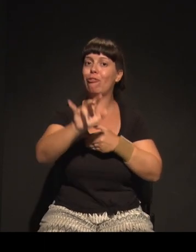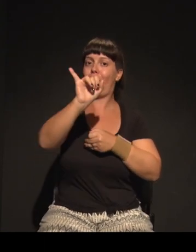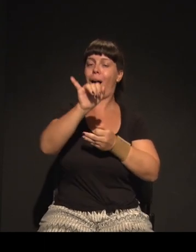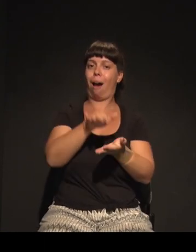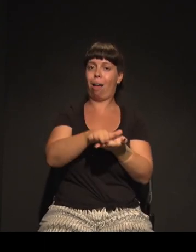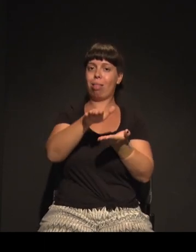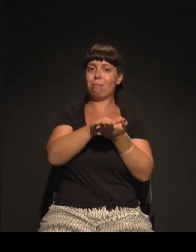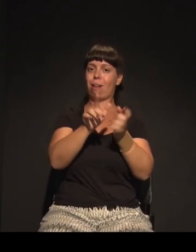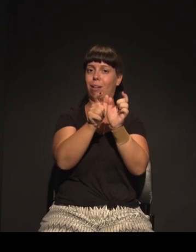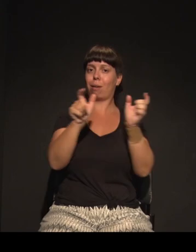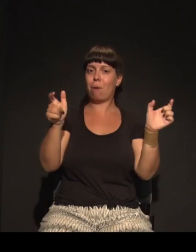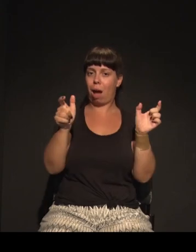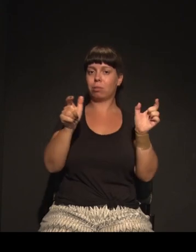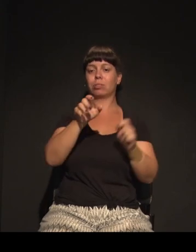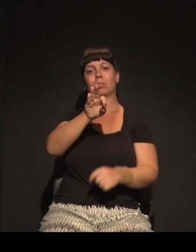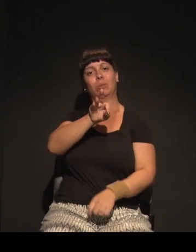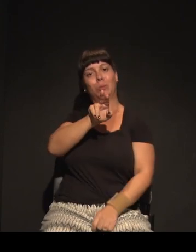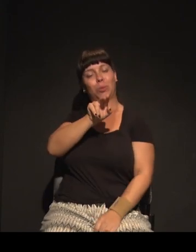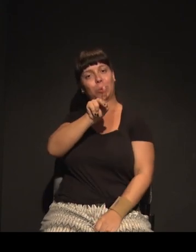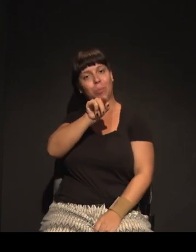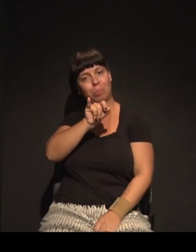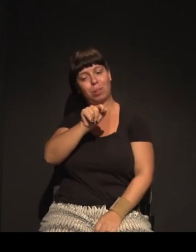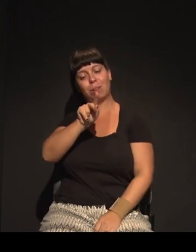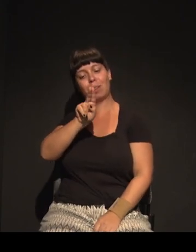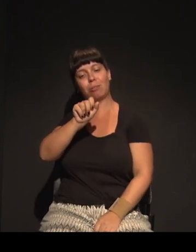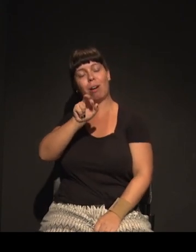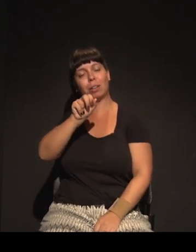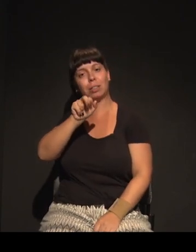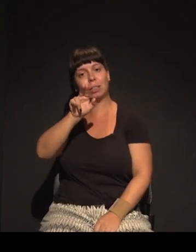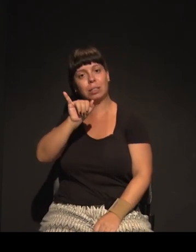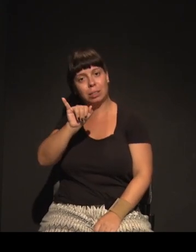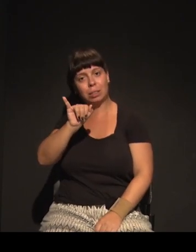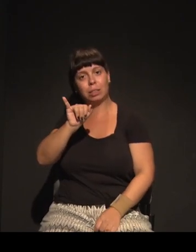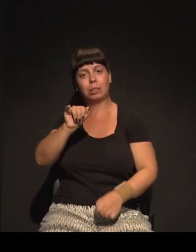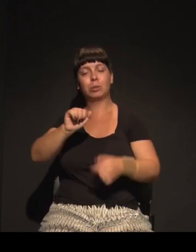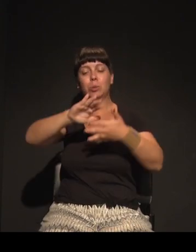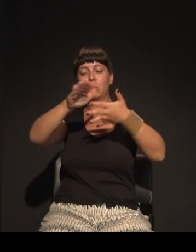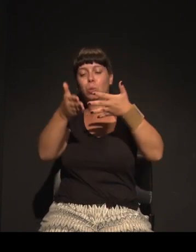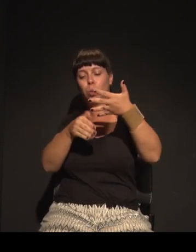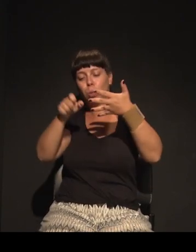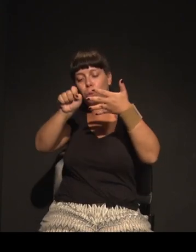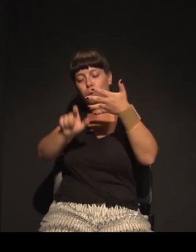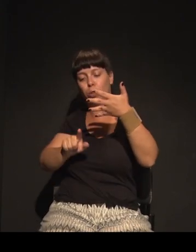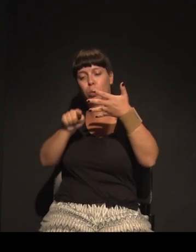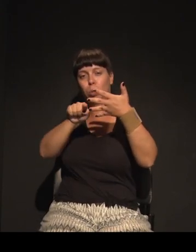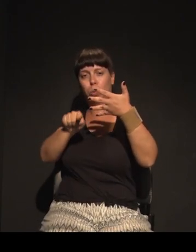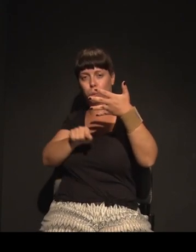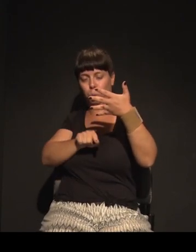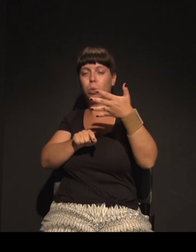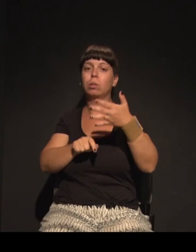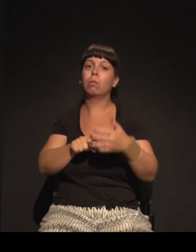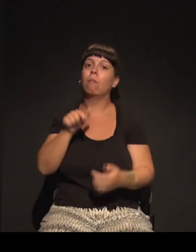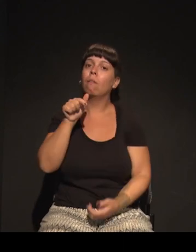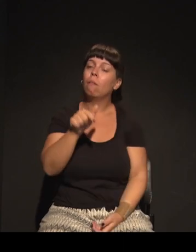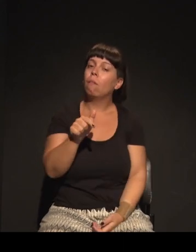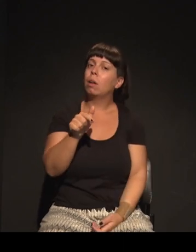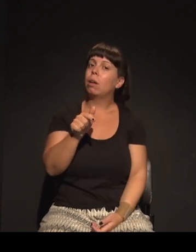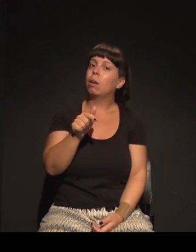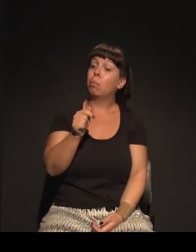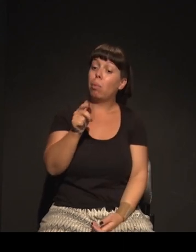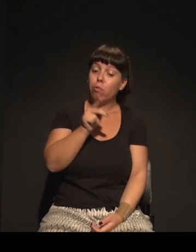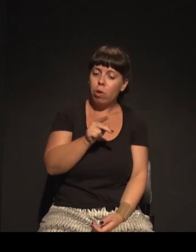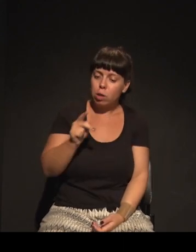gramática tupi guarani na do litoral sul e eu acho que isso é muito importante para os professores